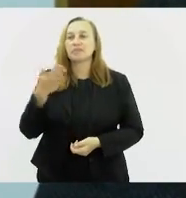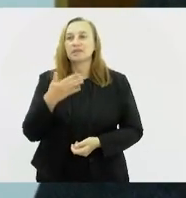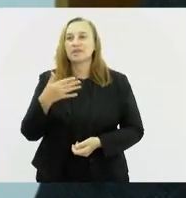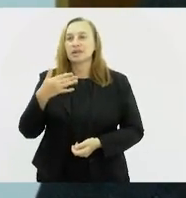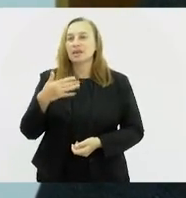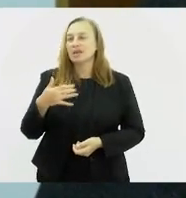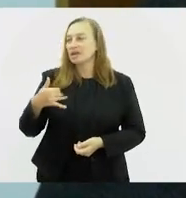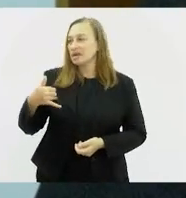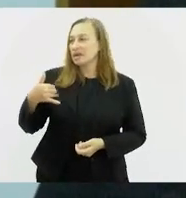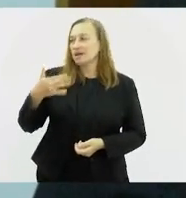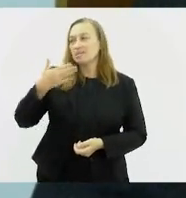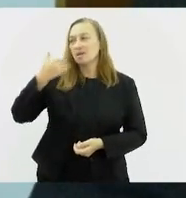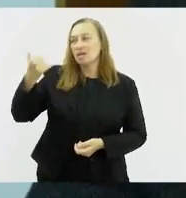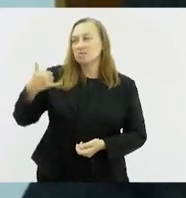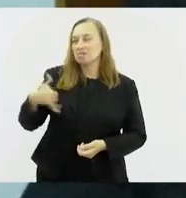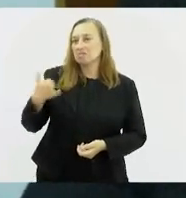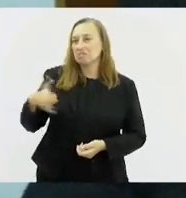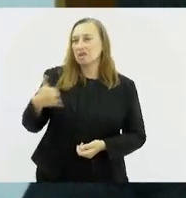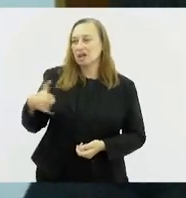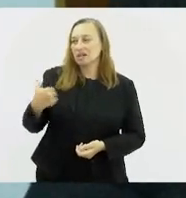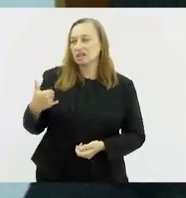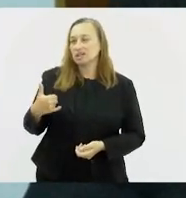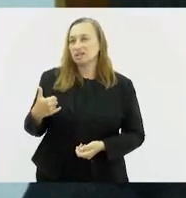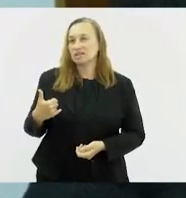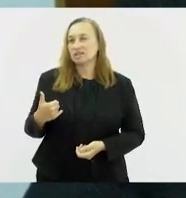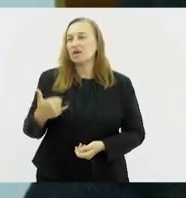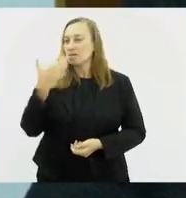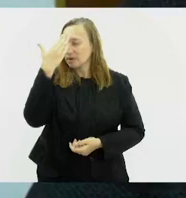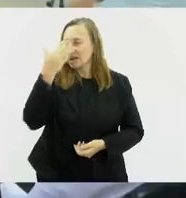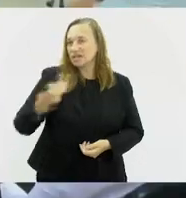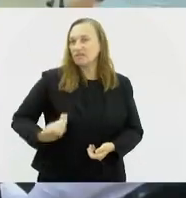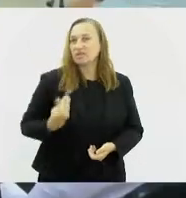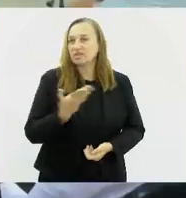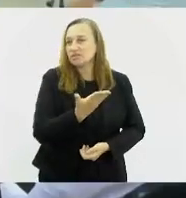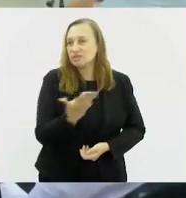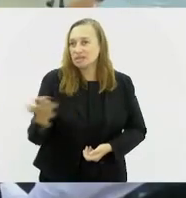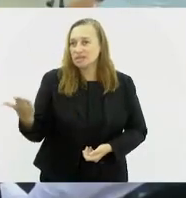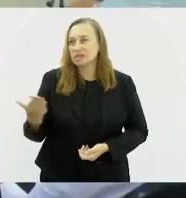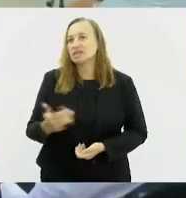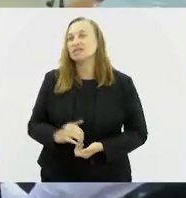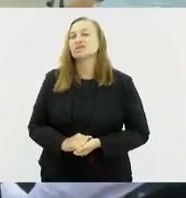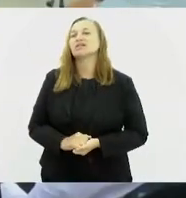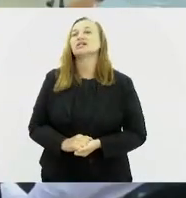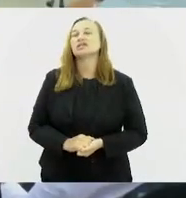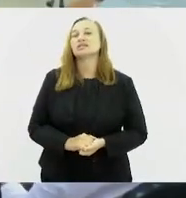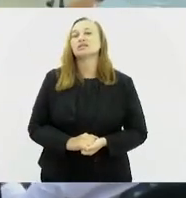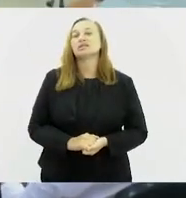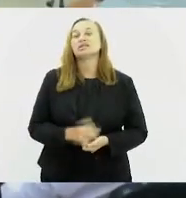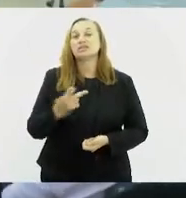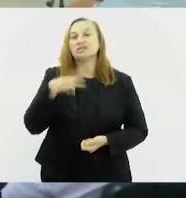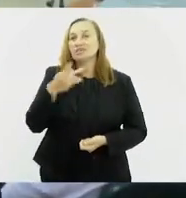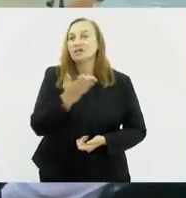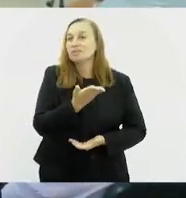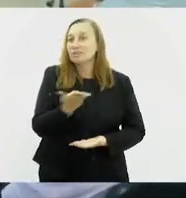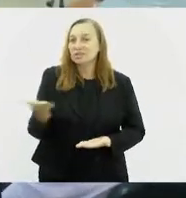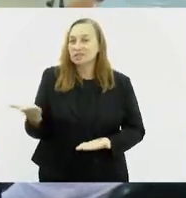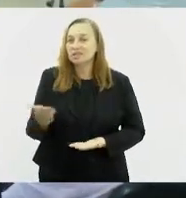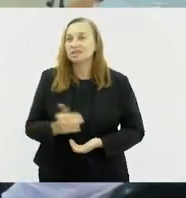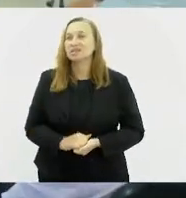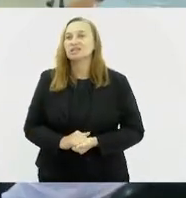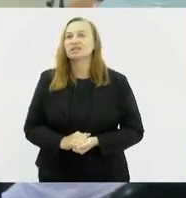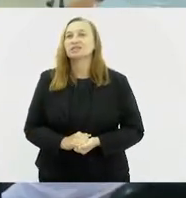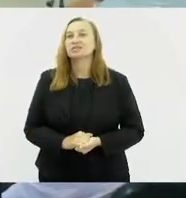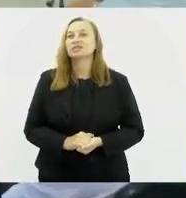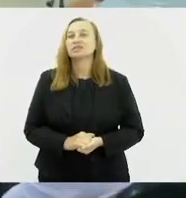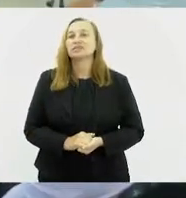idade. Meu muito obrigado à presença de todos vocês e dizer a vocês que